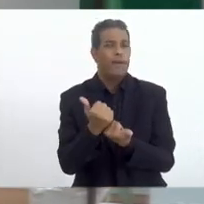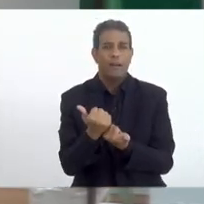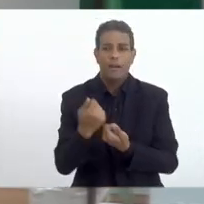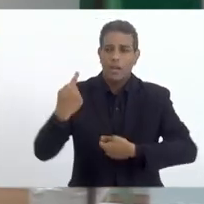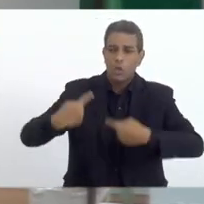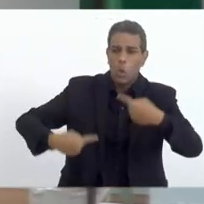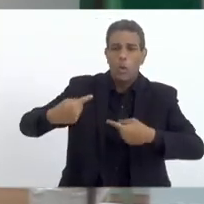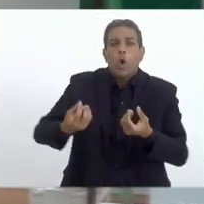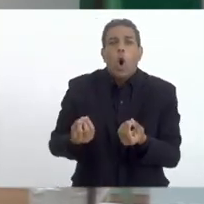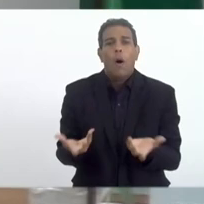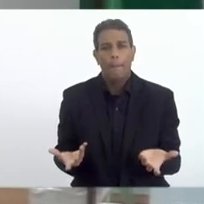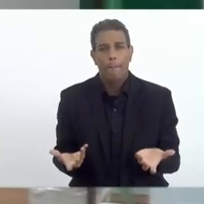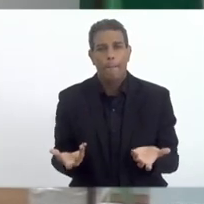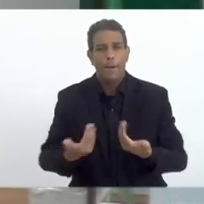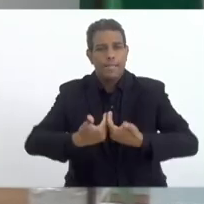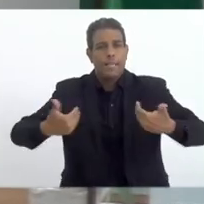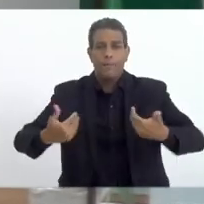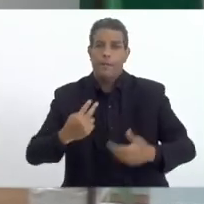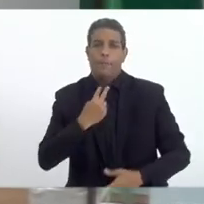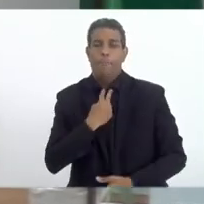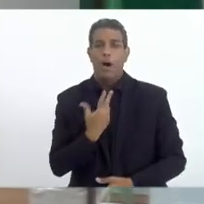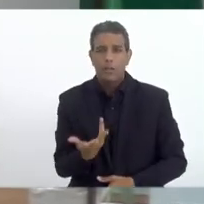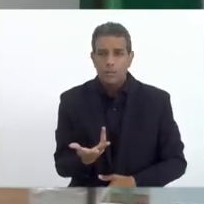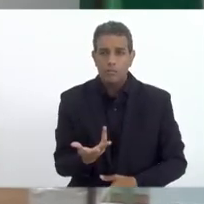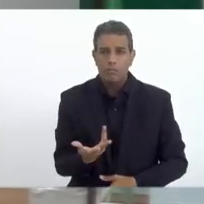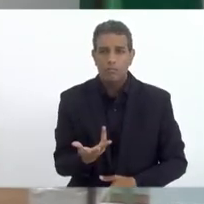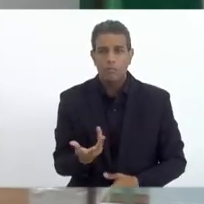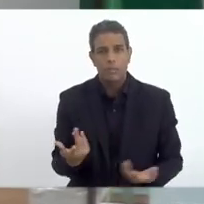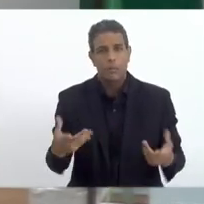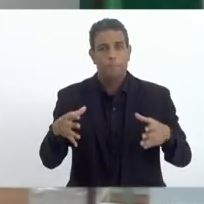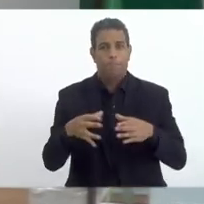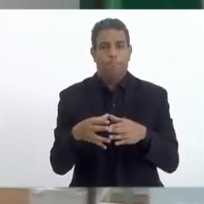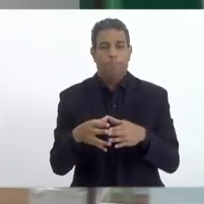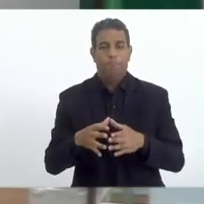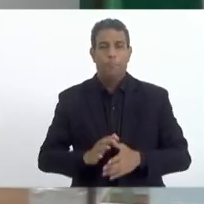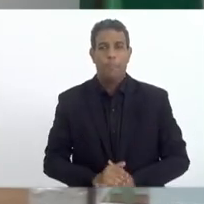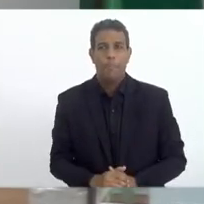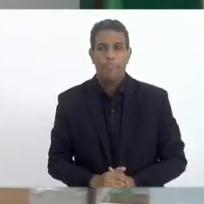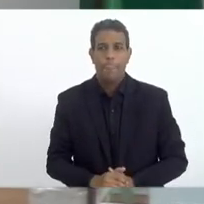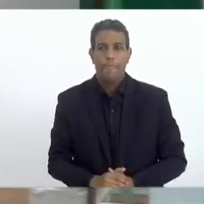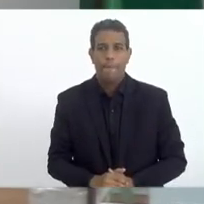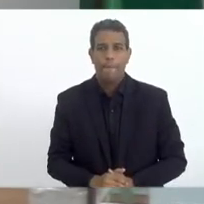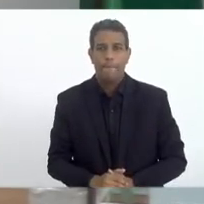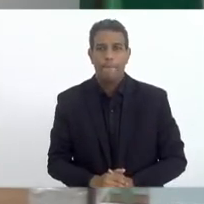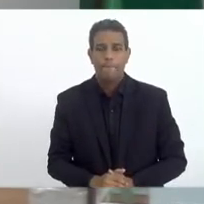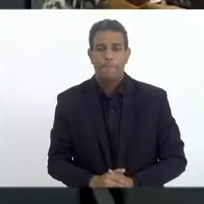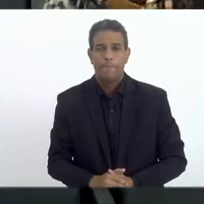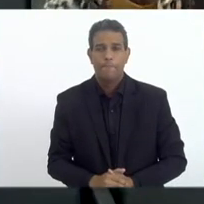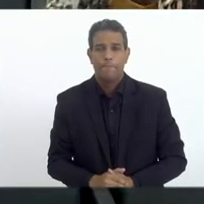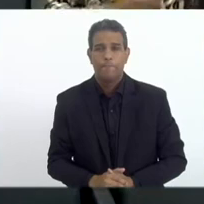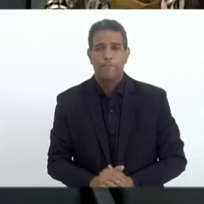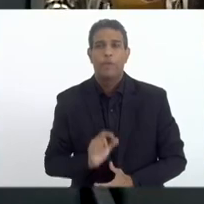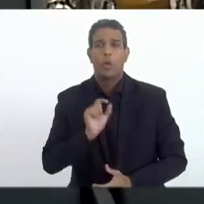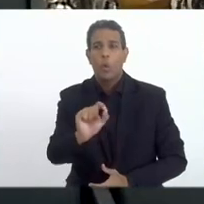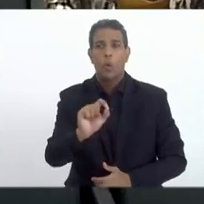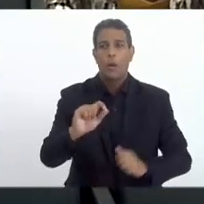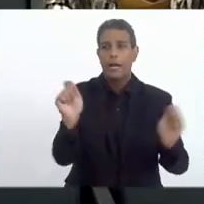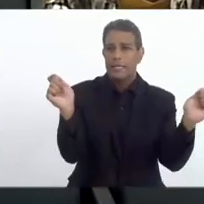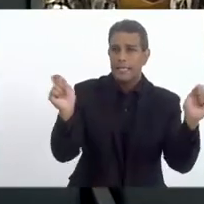que estar junto, inseparável. E segundo, tem uma